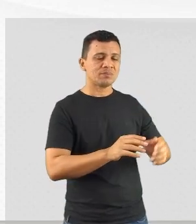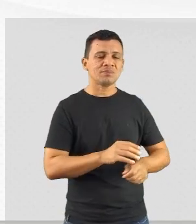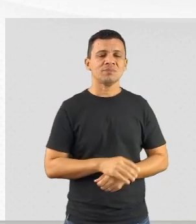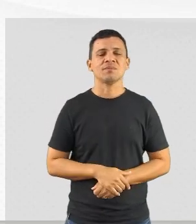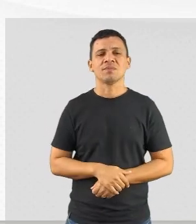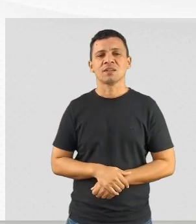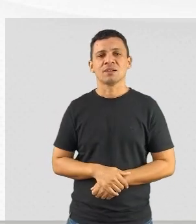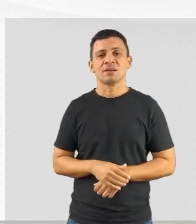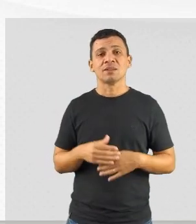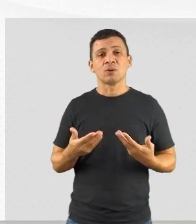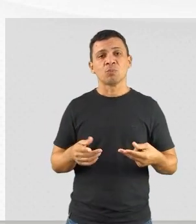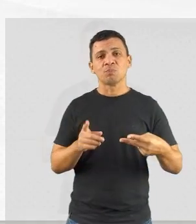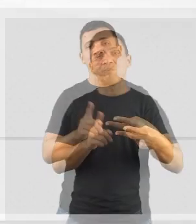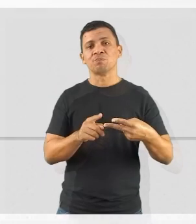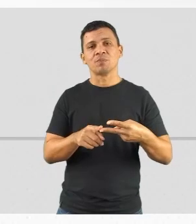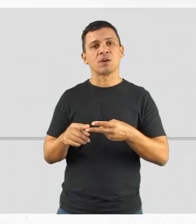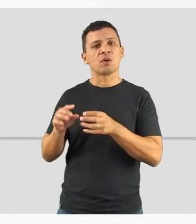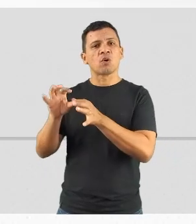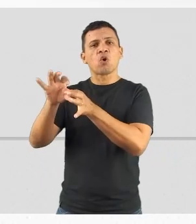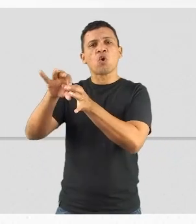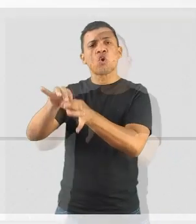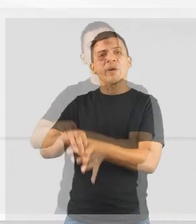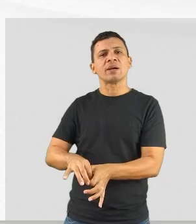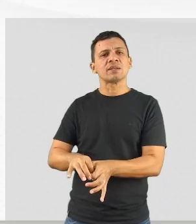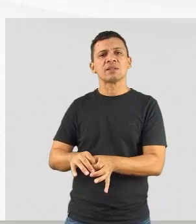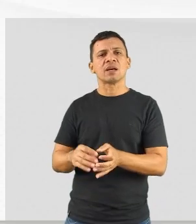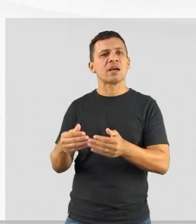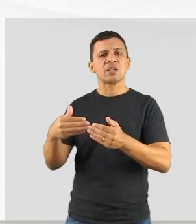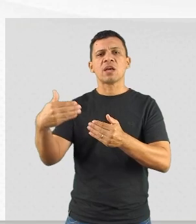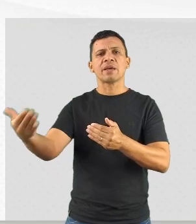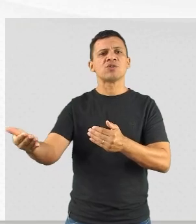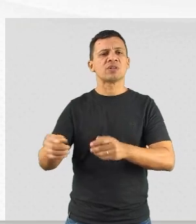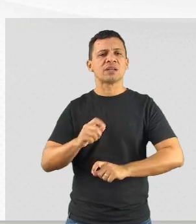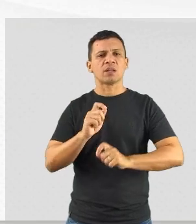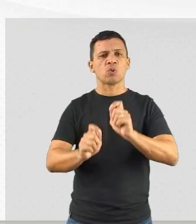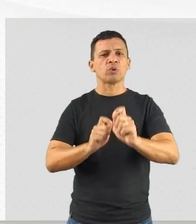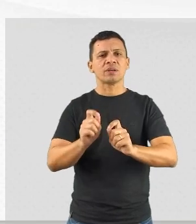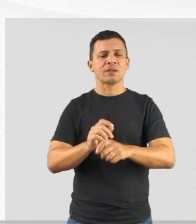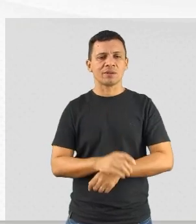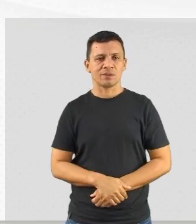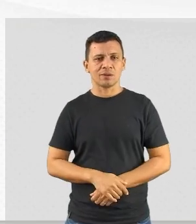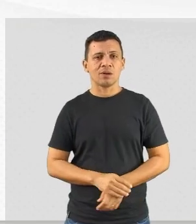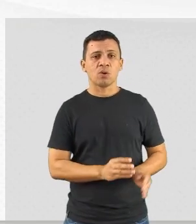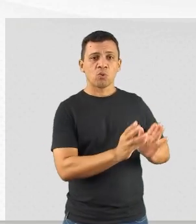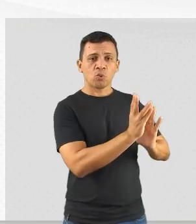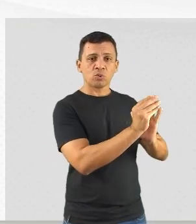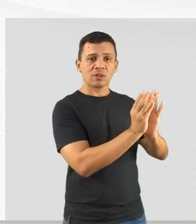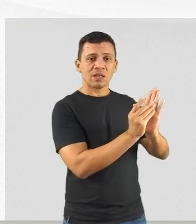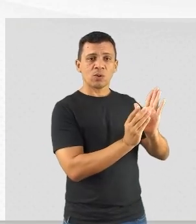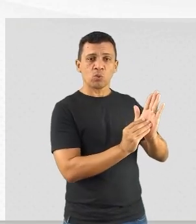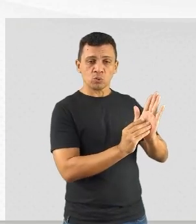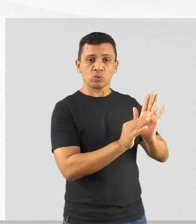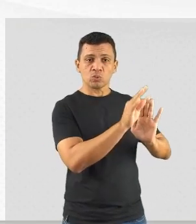externa, o que seria isso, né? Refere-se à adequação do conteúdo do texto a quê? À